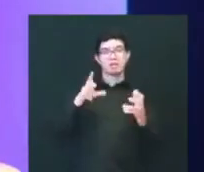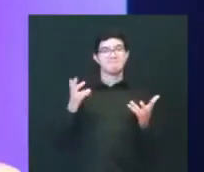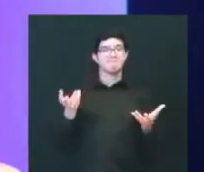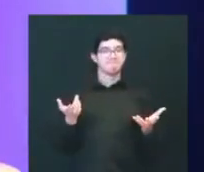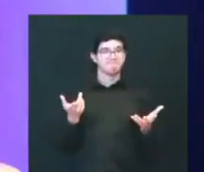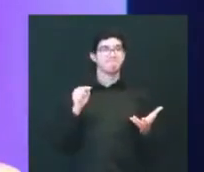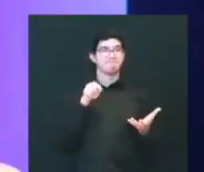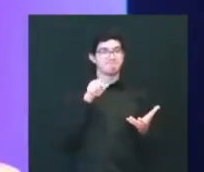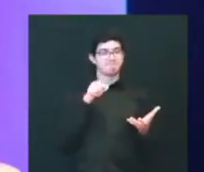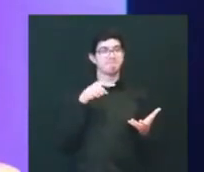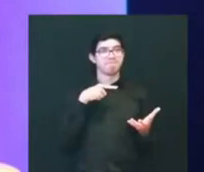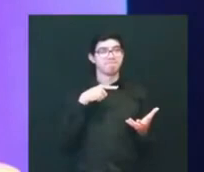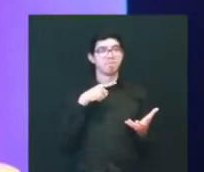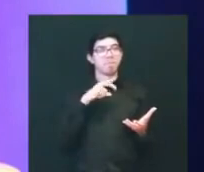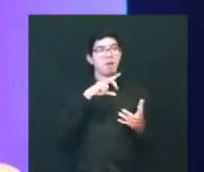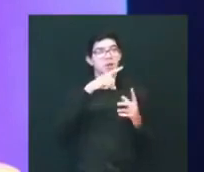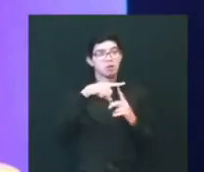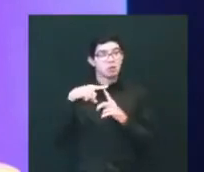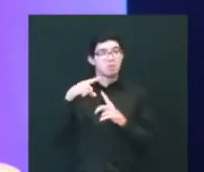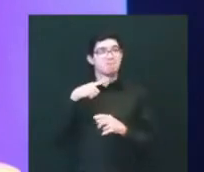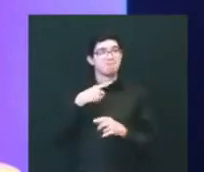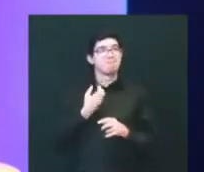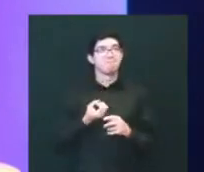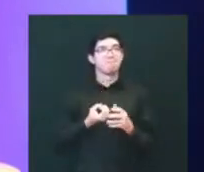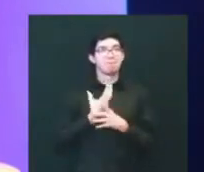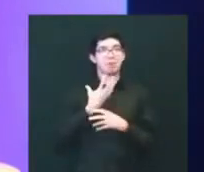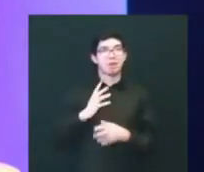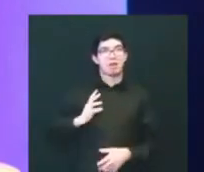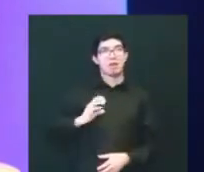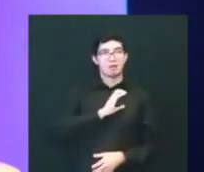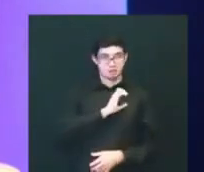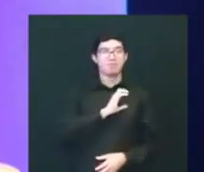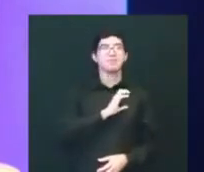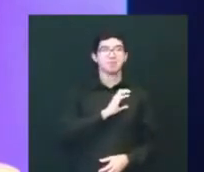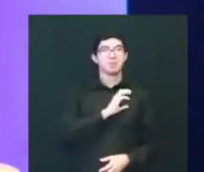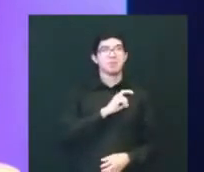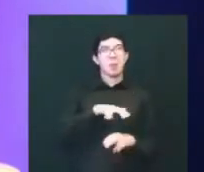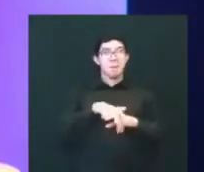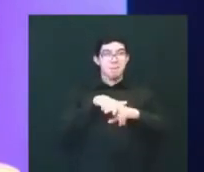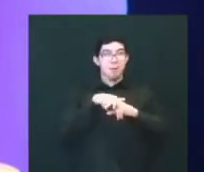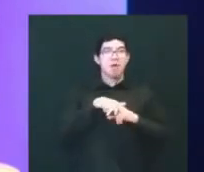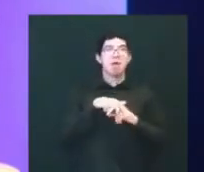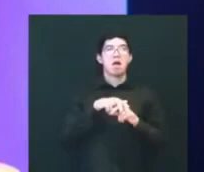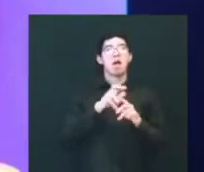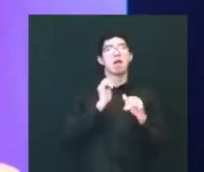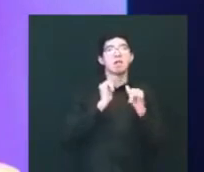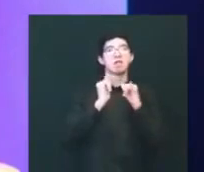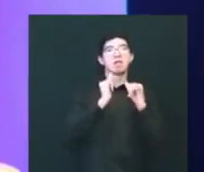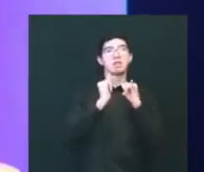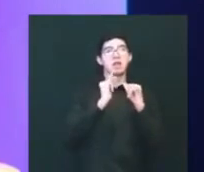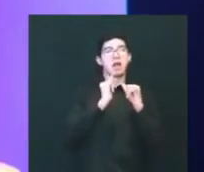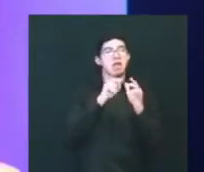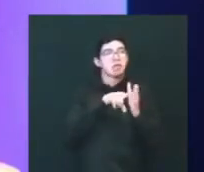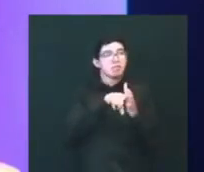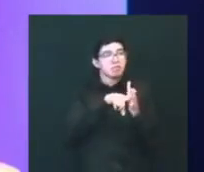que causam câncer, né? E, então, é muito bom a possibilidade que a internet nos dá, mas tem que ter